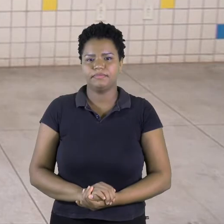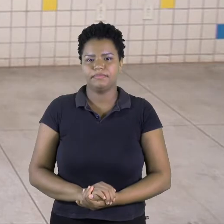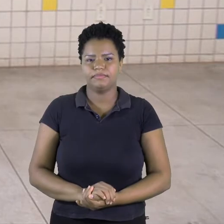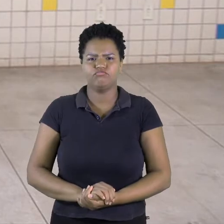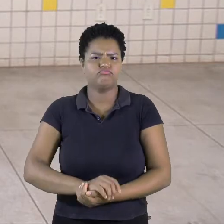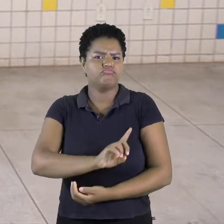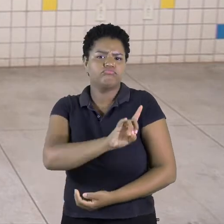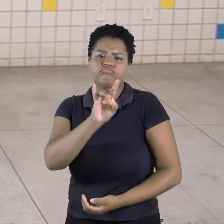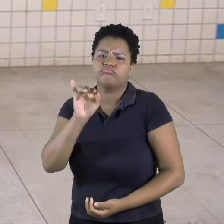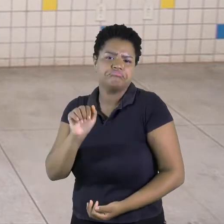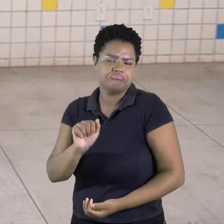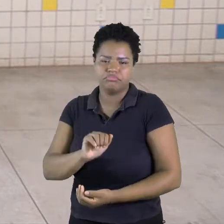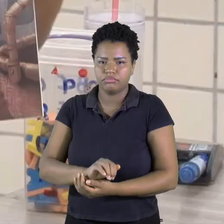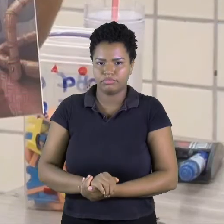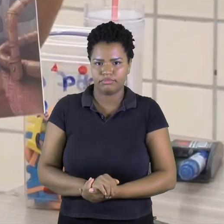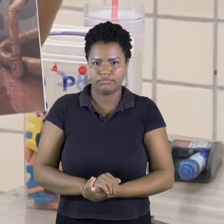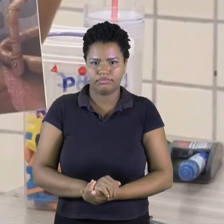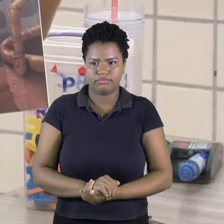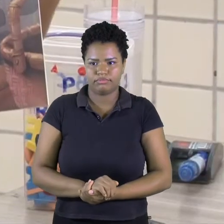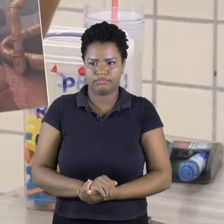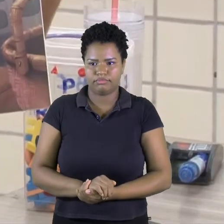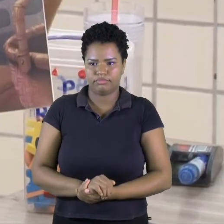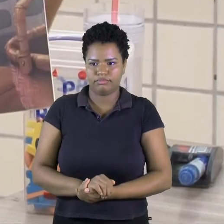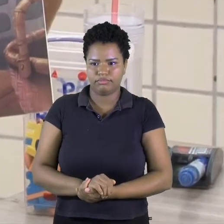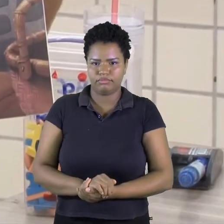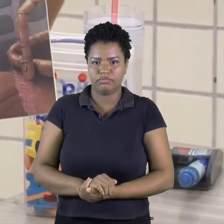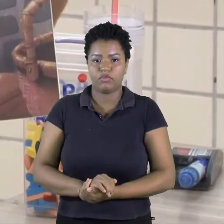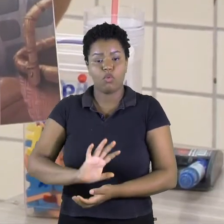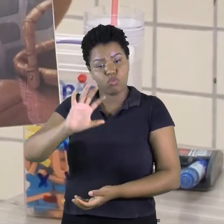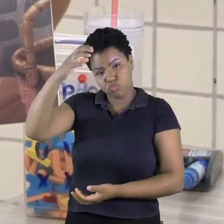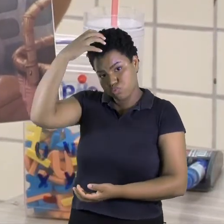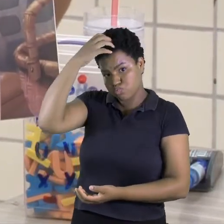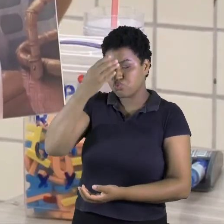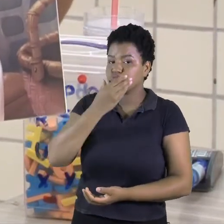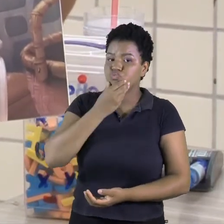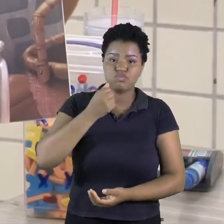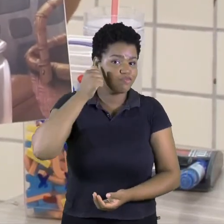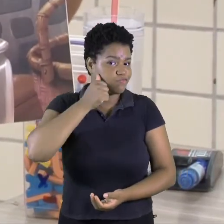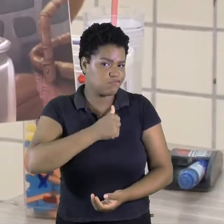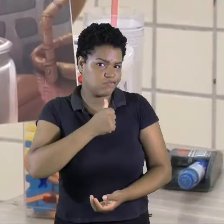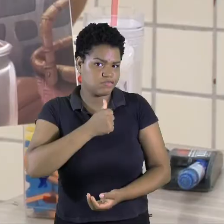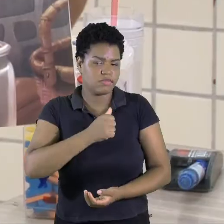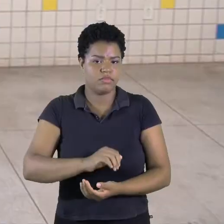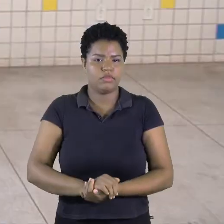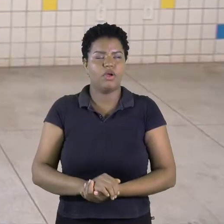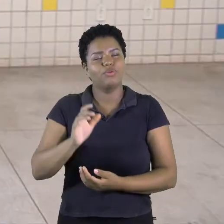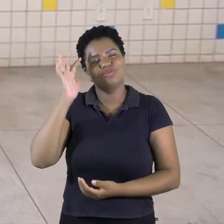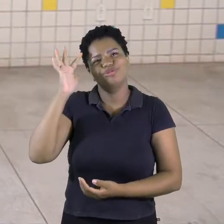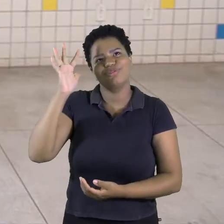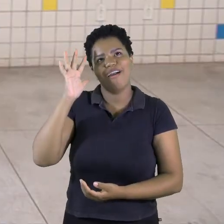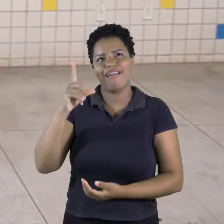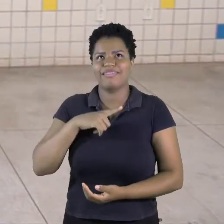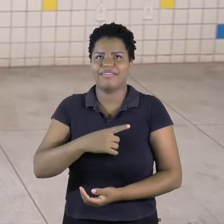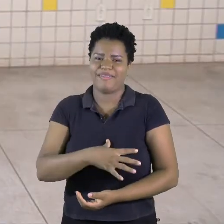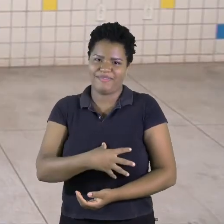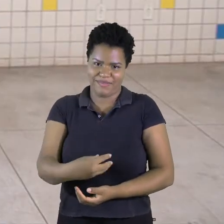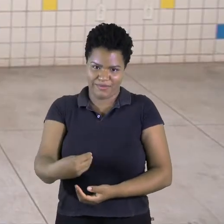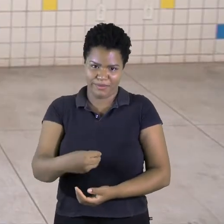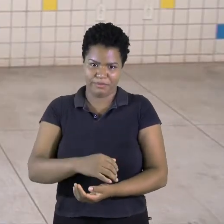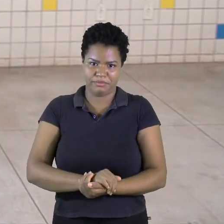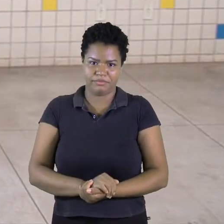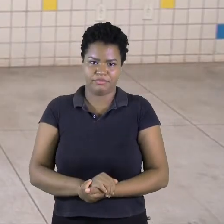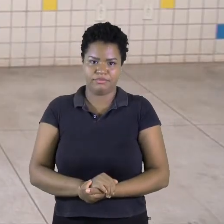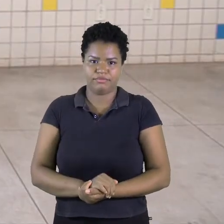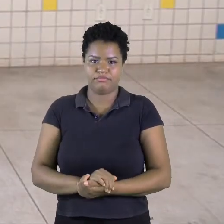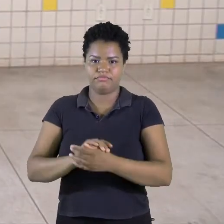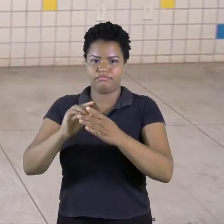Certa vez, um senhor e uma senhora, rei e rainha, o sonho deles era ter uma filha. E do castelo